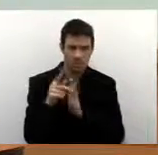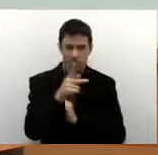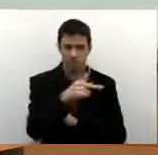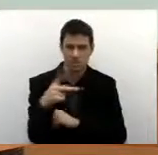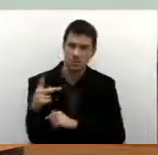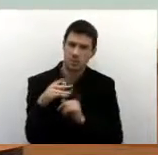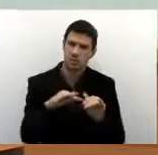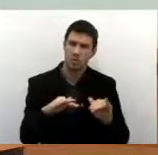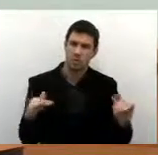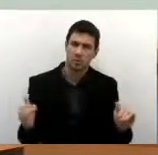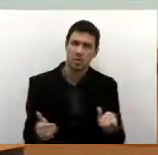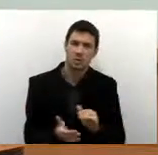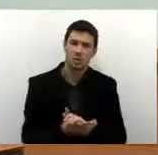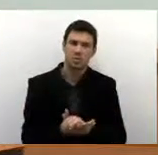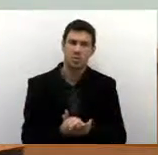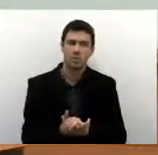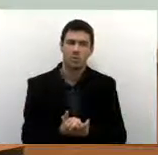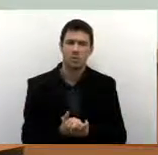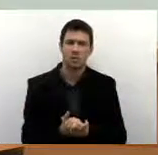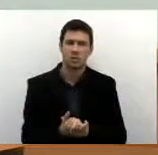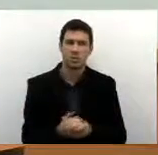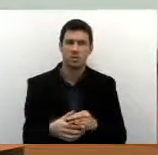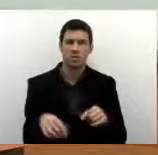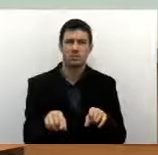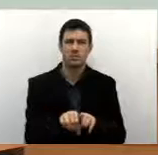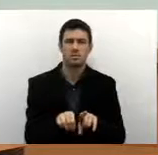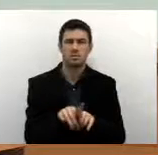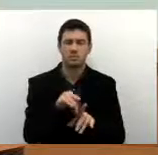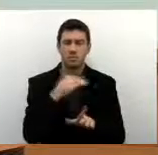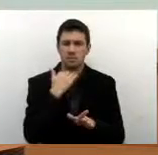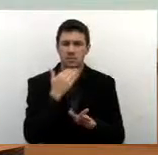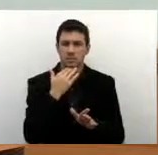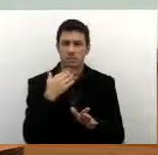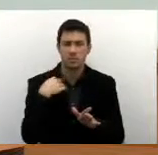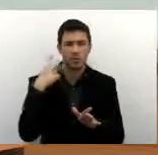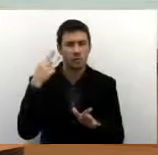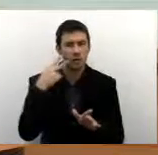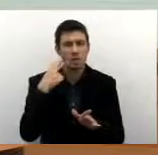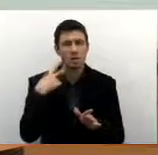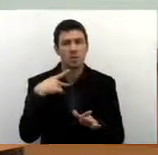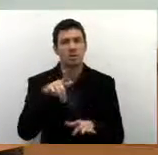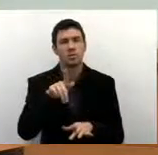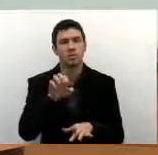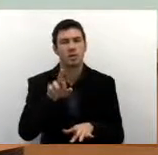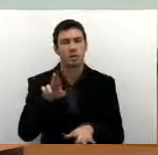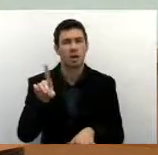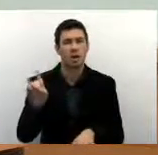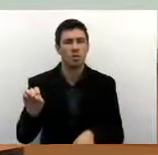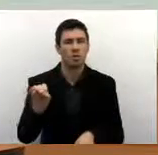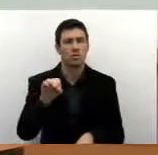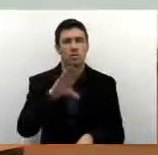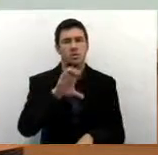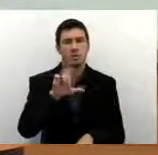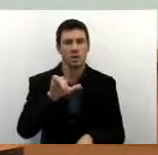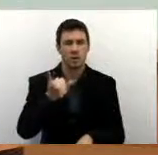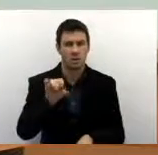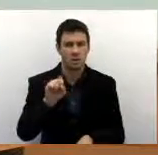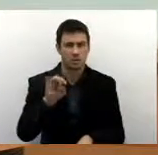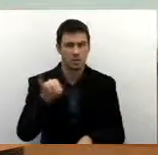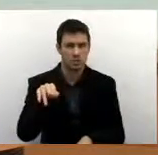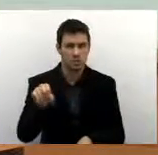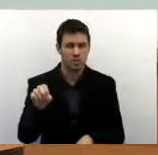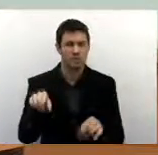mesa, o presidente dessa comissão, e o vereador Geraldo Celestino, em especial, pelo